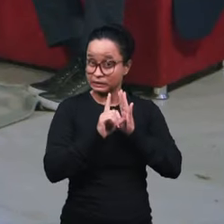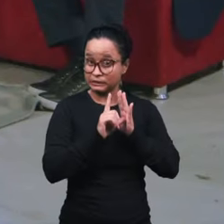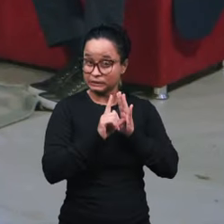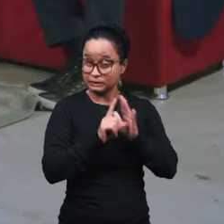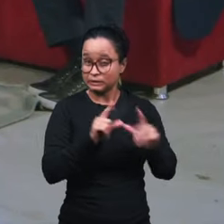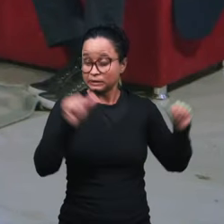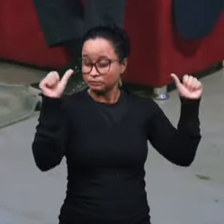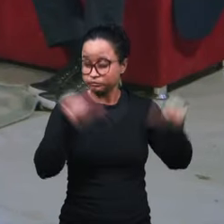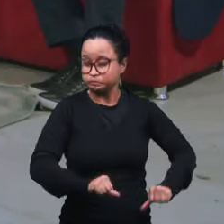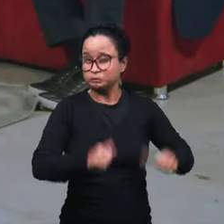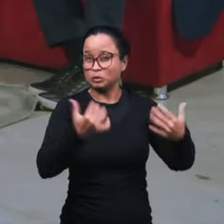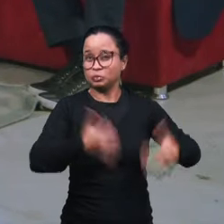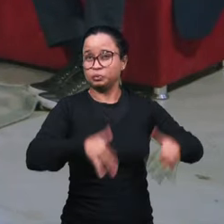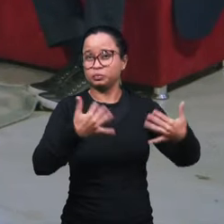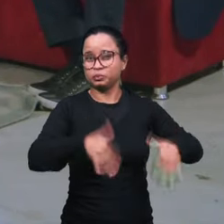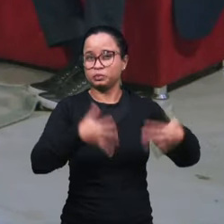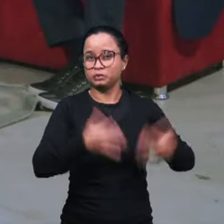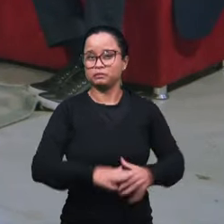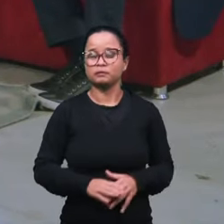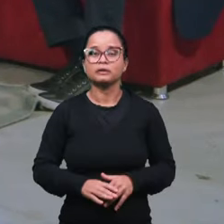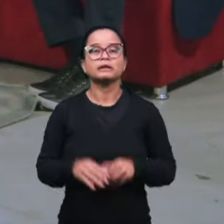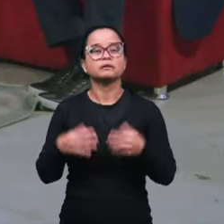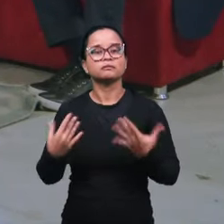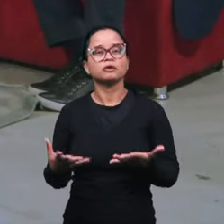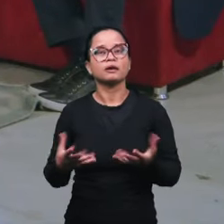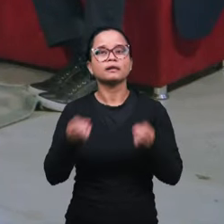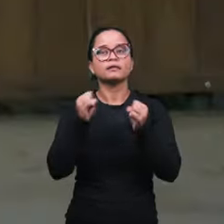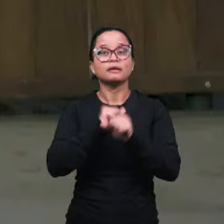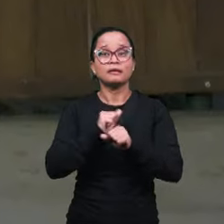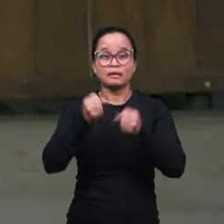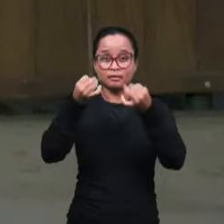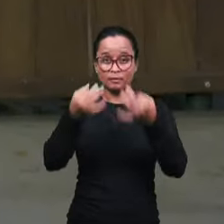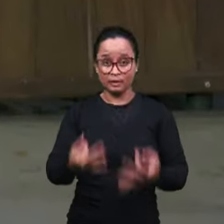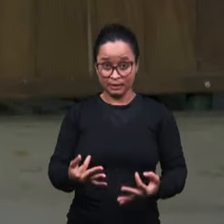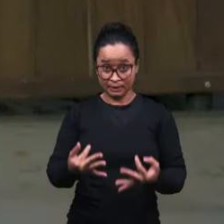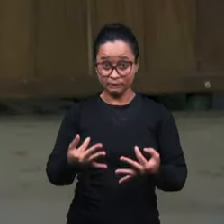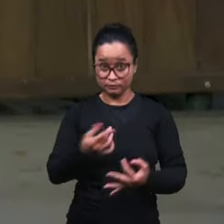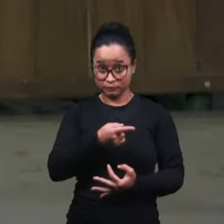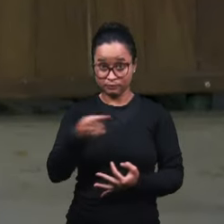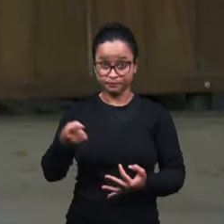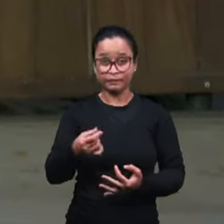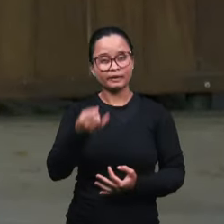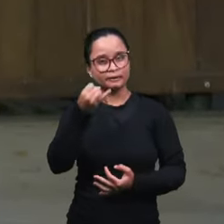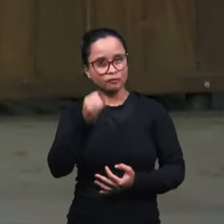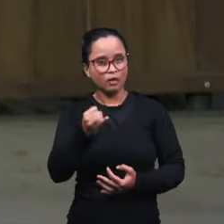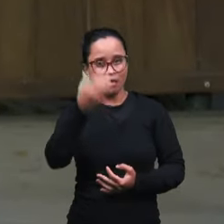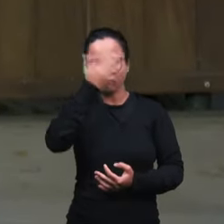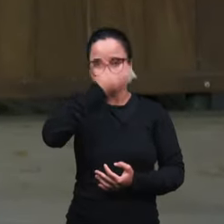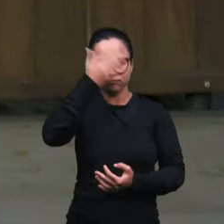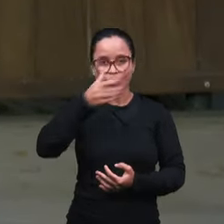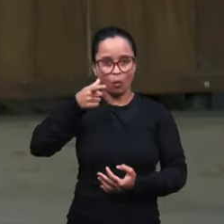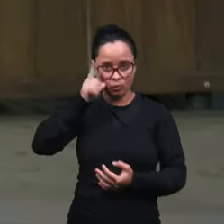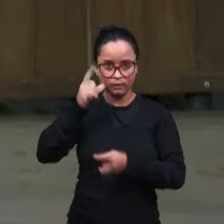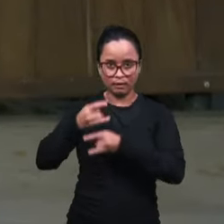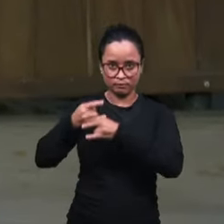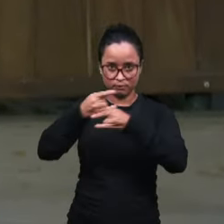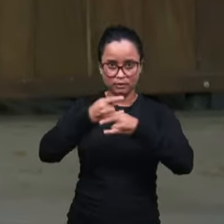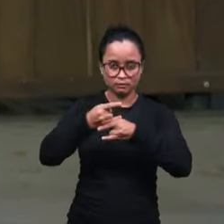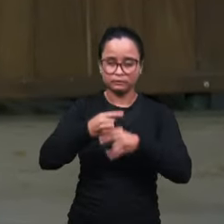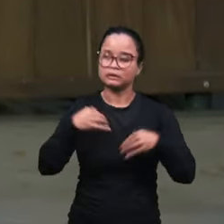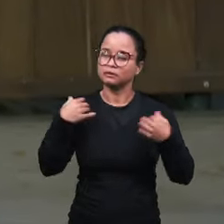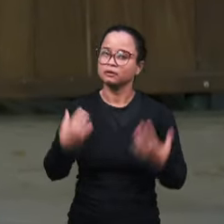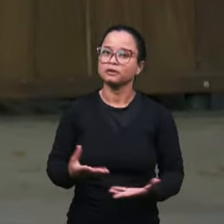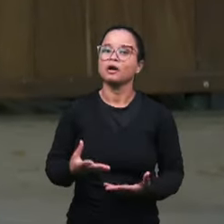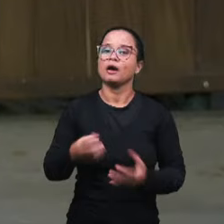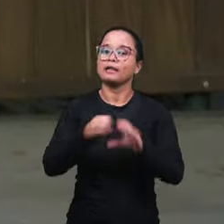Exatamente. Aliás, eu quero até falar com você que, se por acaso você não assistiu a live de ontem, Esse aspecto dessa pergunta foi muito bem colocado